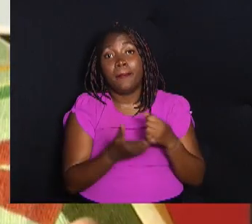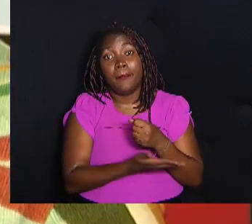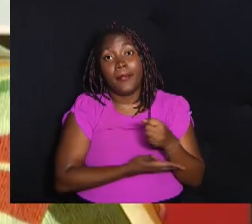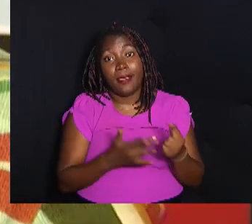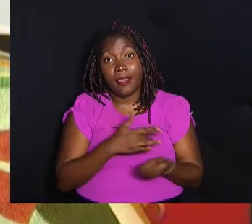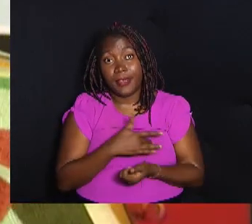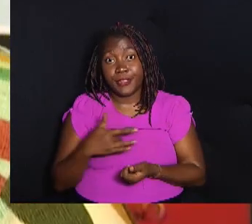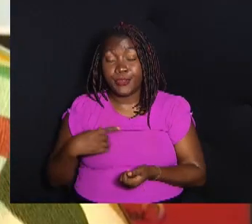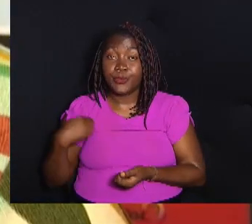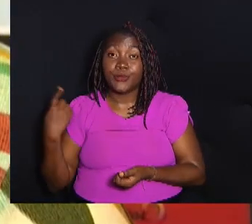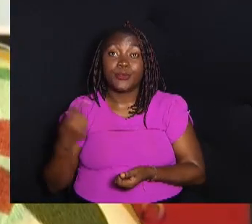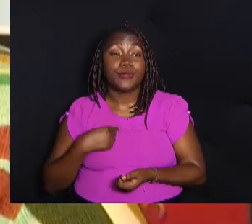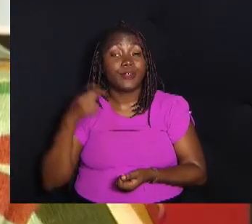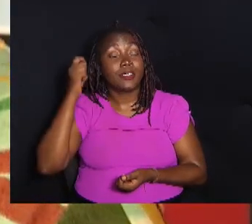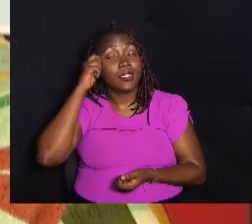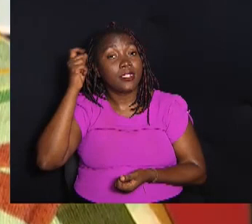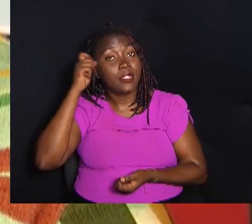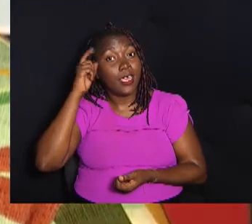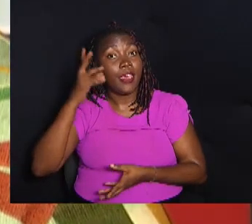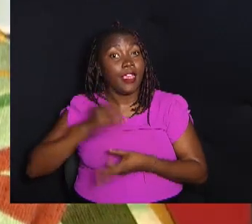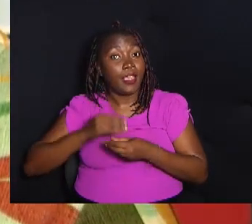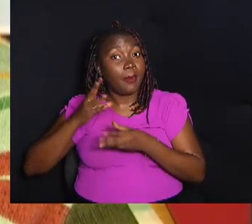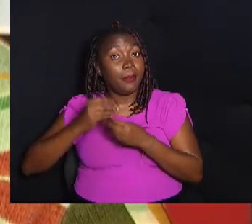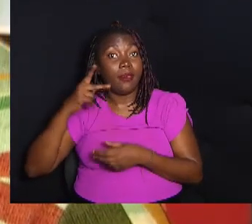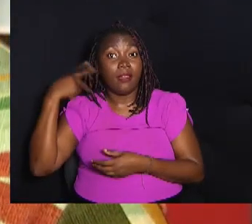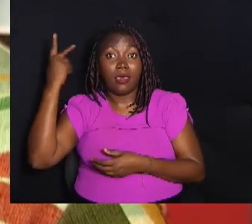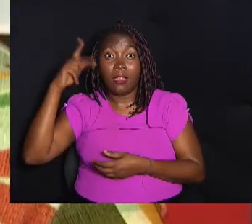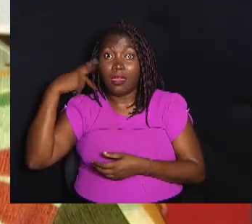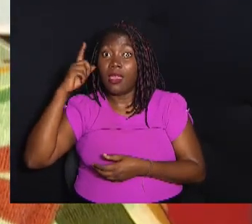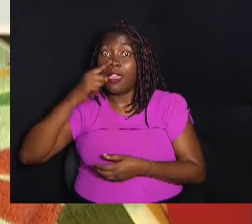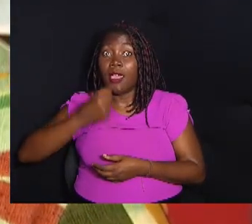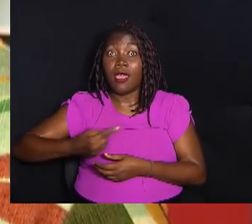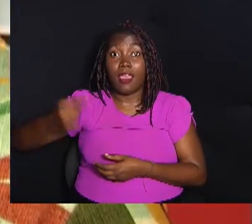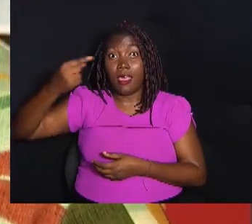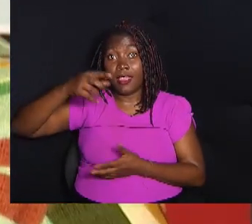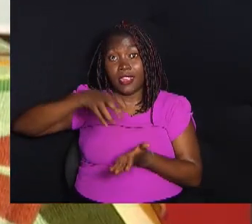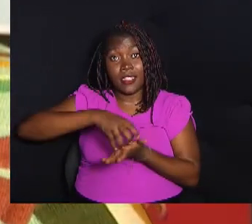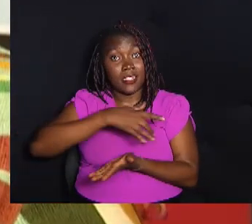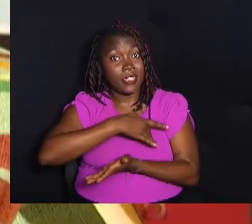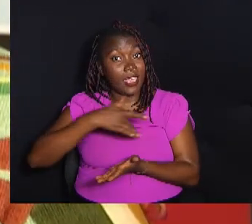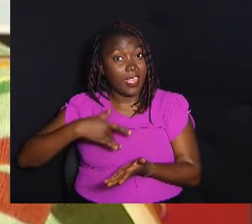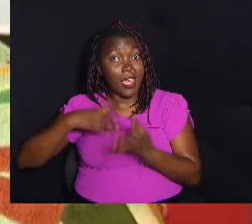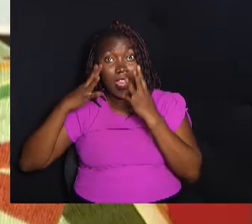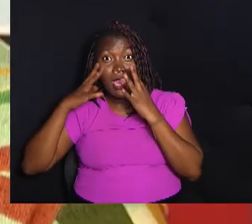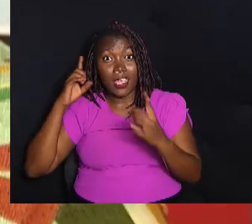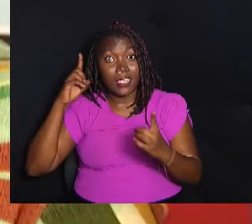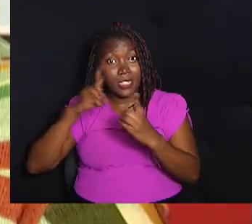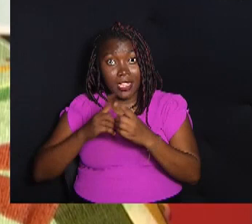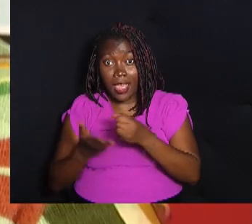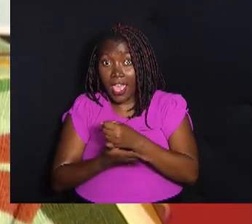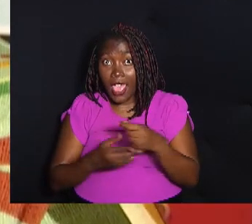a nossa ideia Nossa quanto emenda parlamentar foi priorizar o Centro de Saúde a atenção básica a rede que é tão